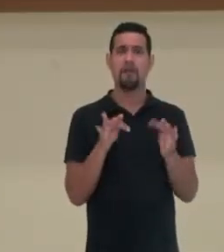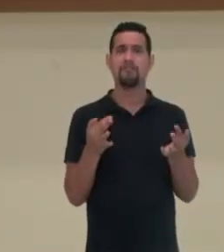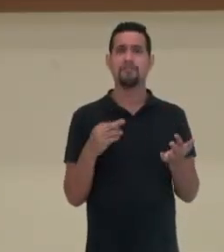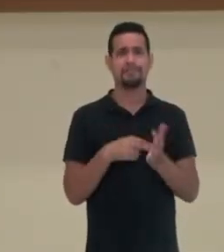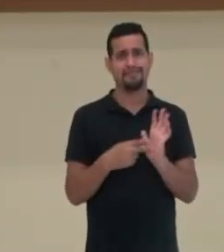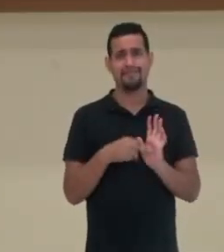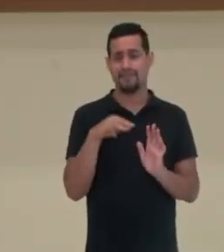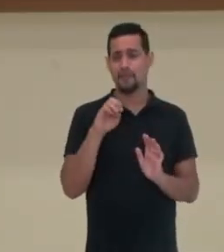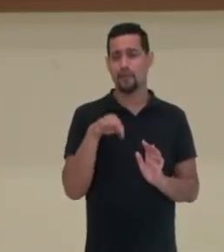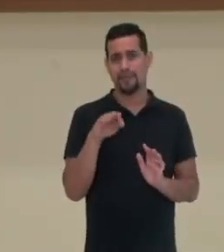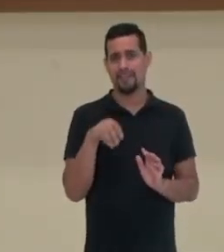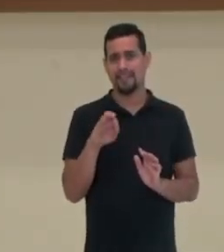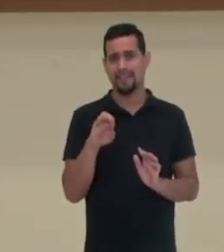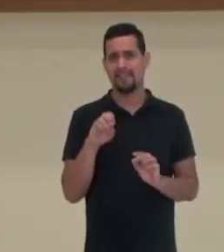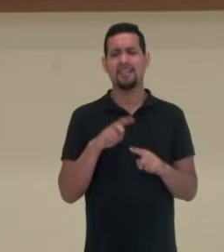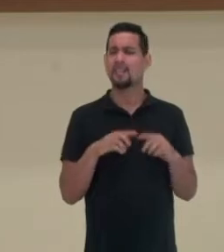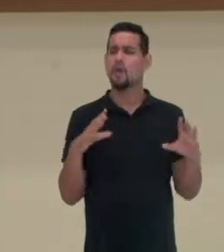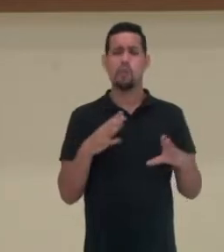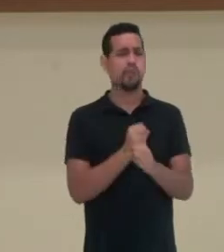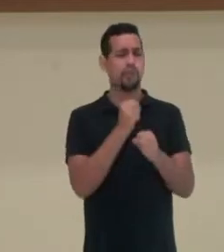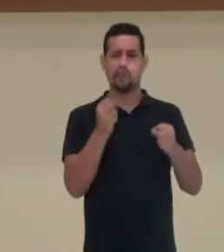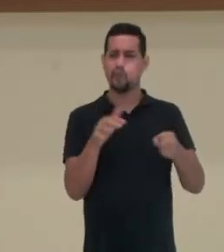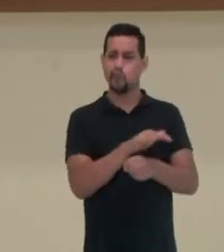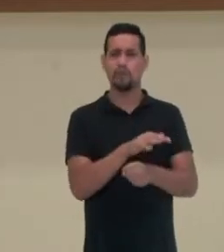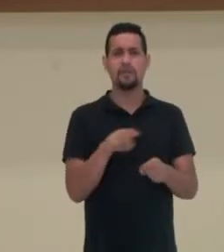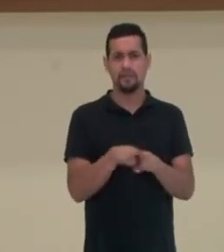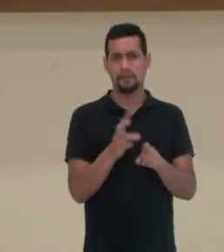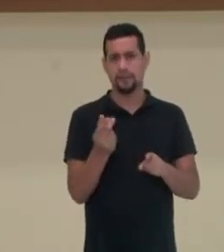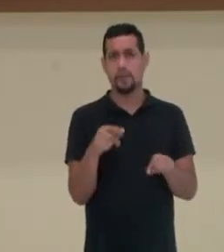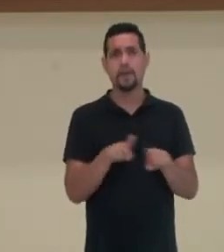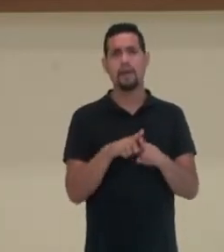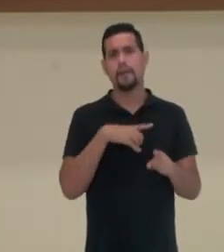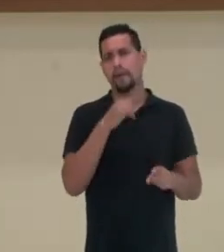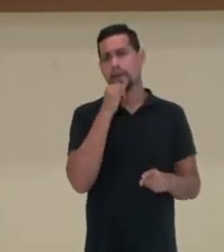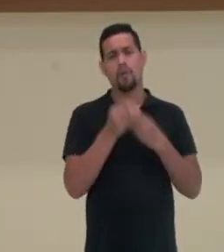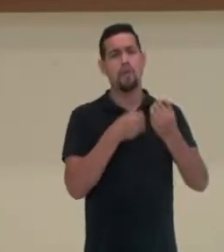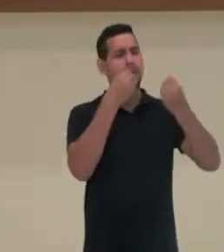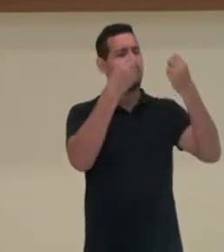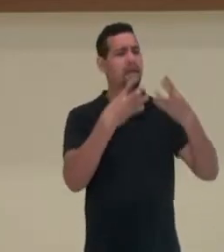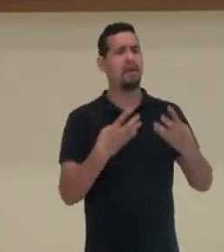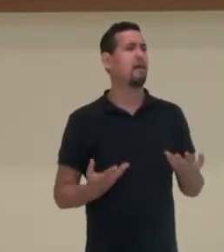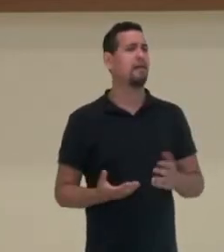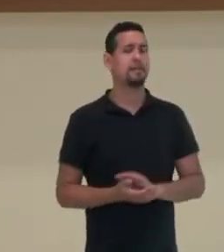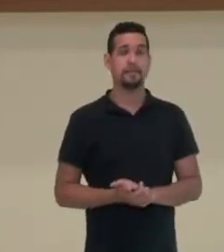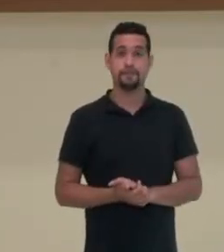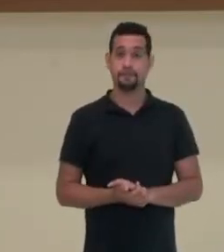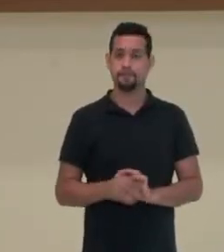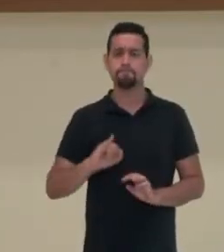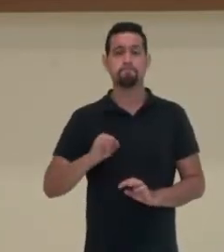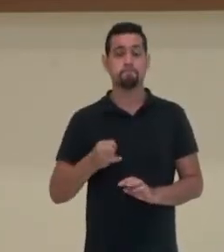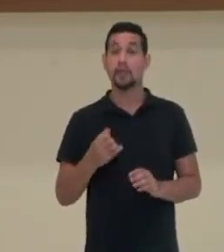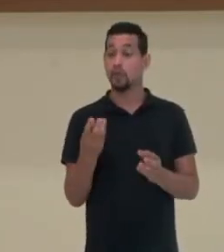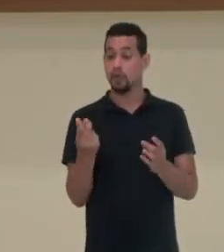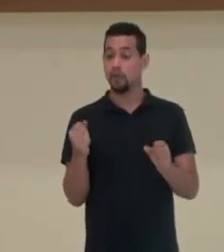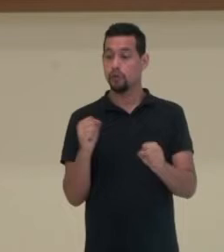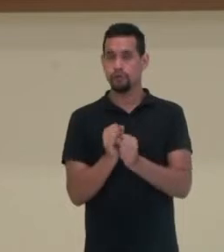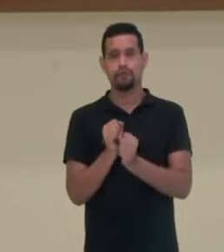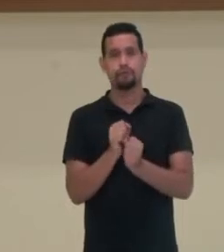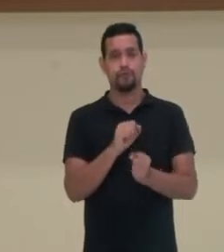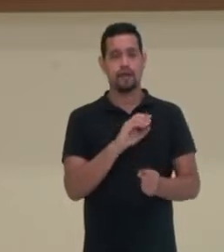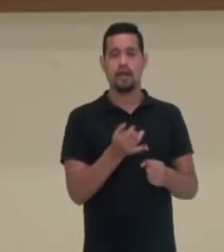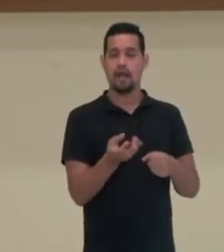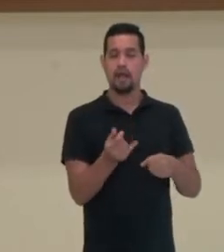se chama montante. O que eu tenho no final? Um monte. E como é que eu determino esse montante? Eu junto o capital com o